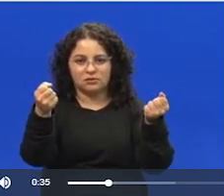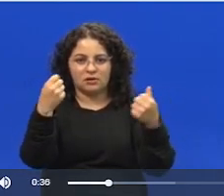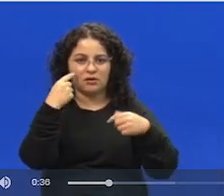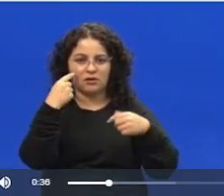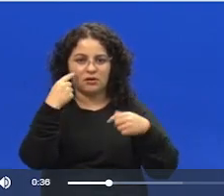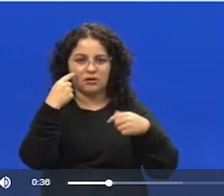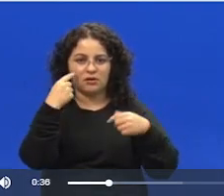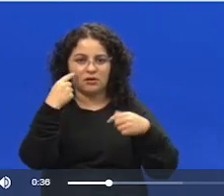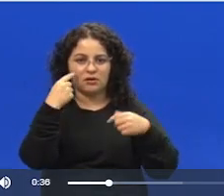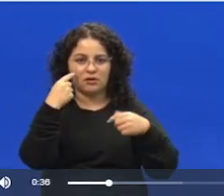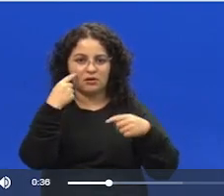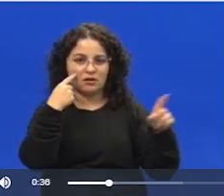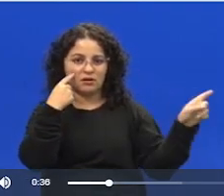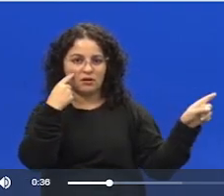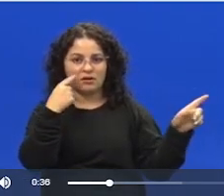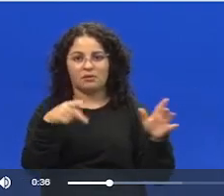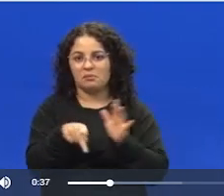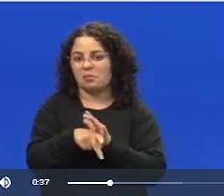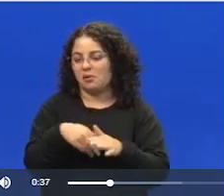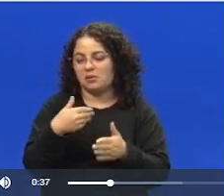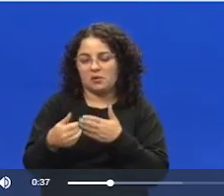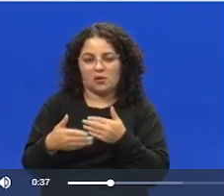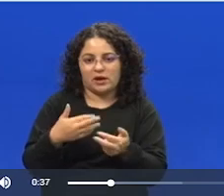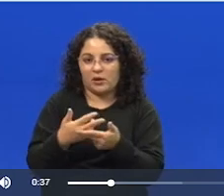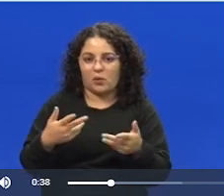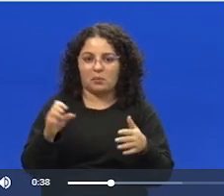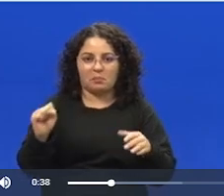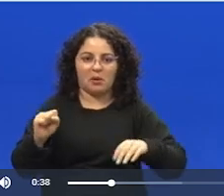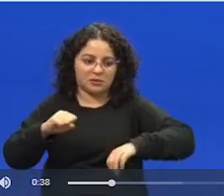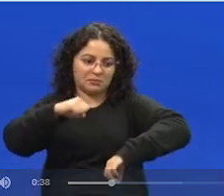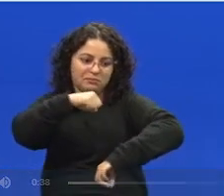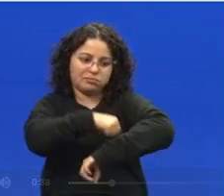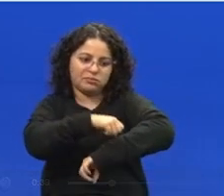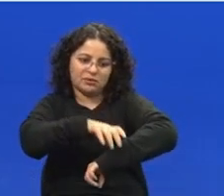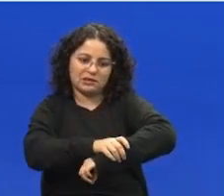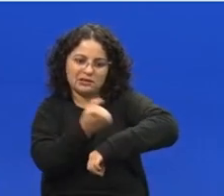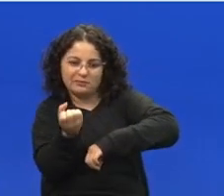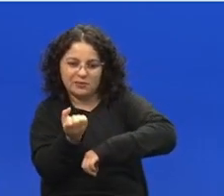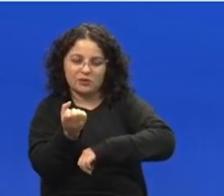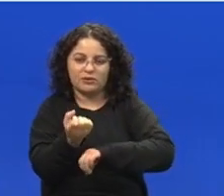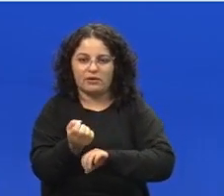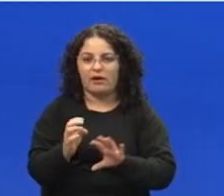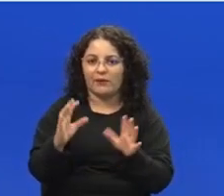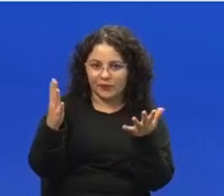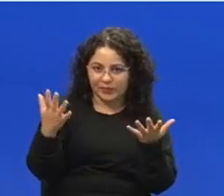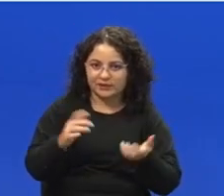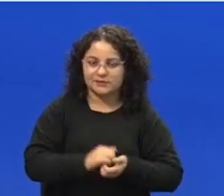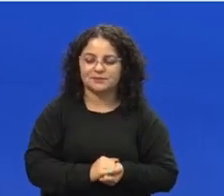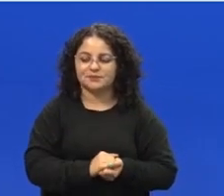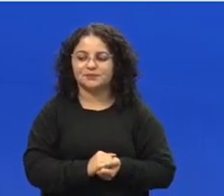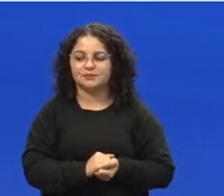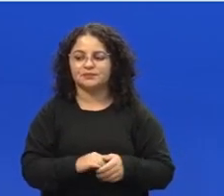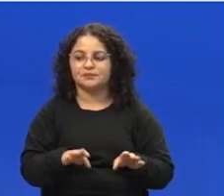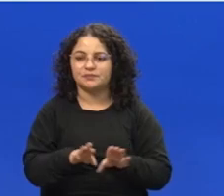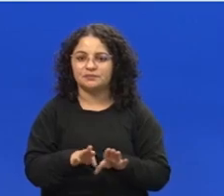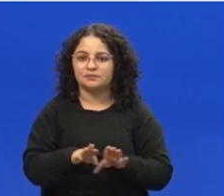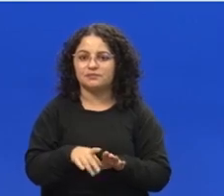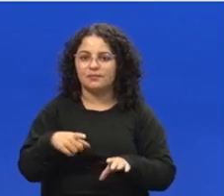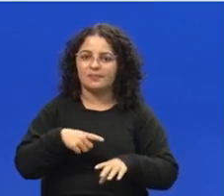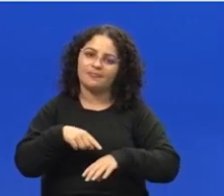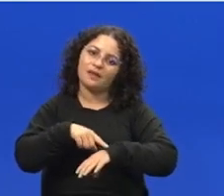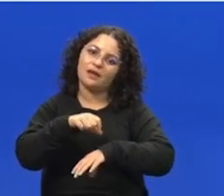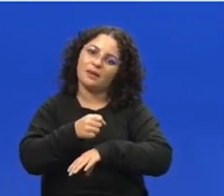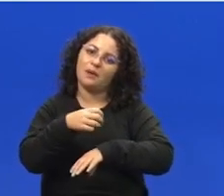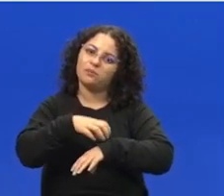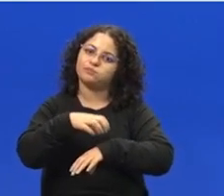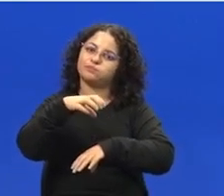sobrecarga aplicada a ele durante o trauma é efetuada. Nós temos também as fraturas luxações